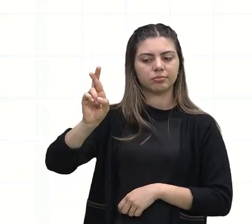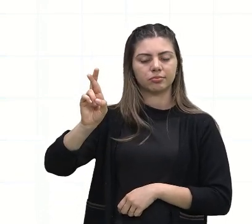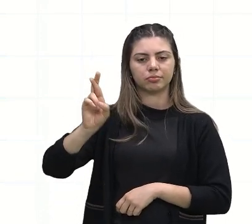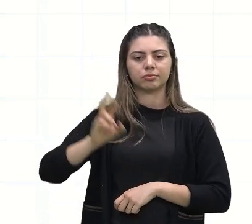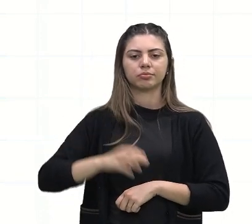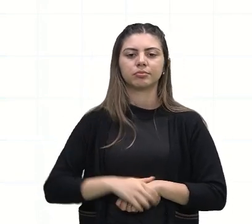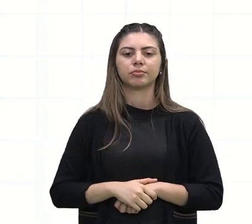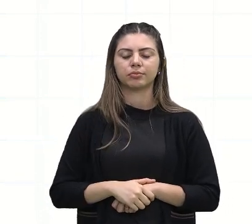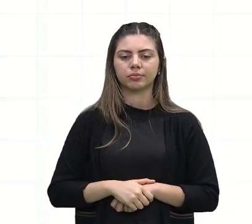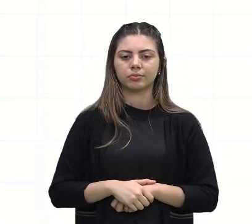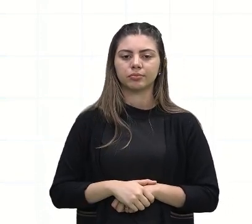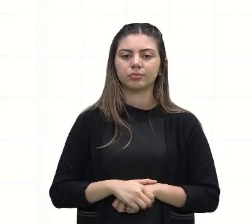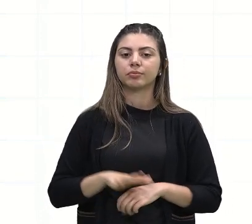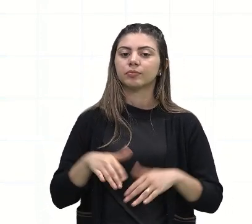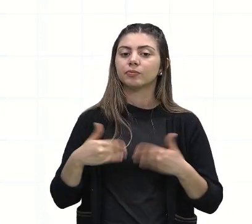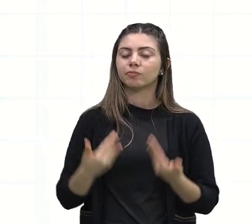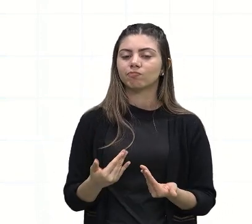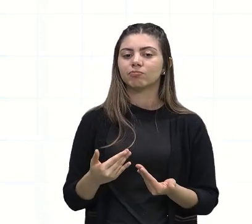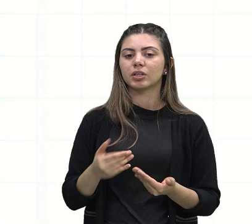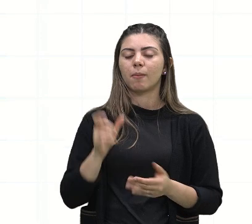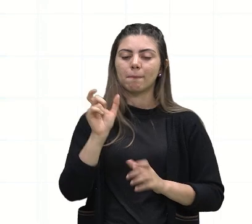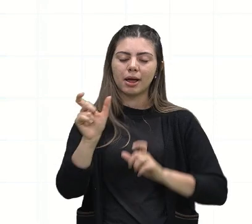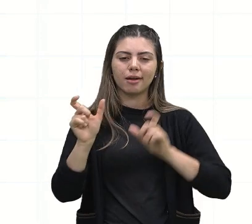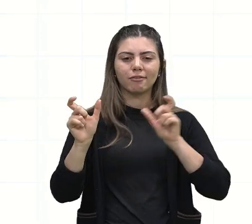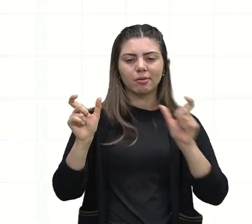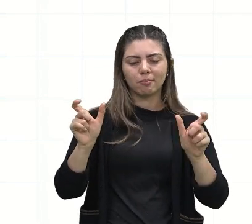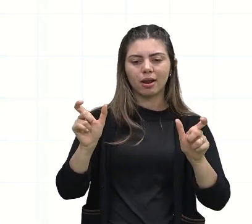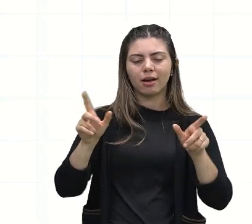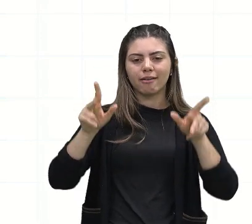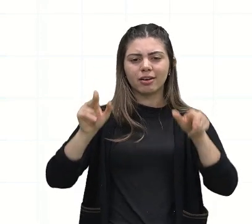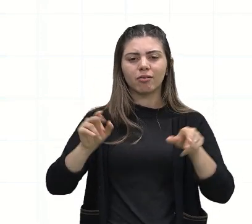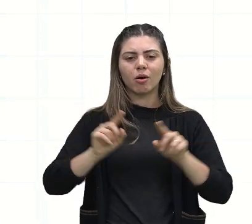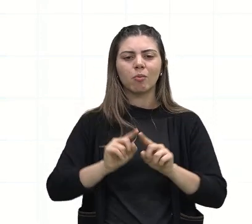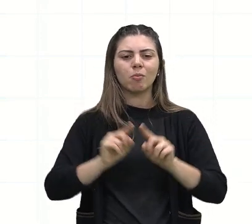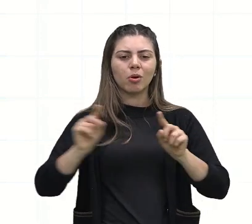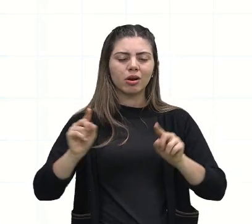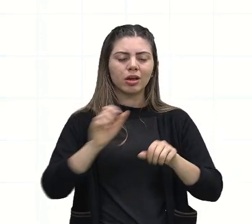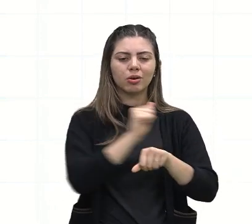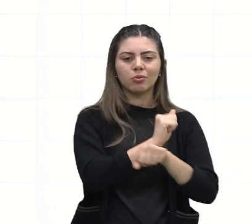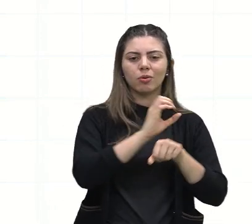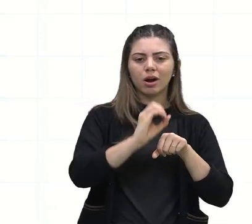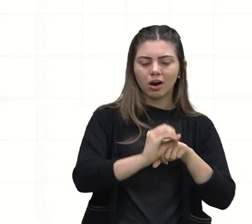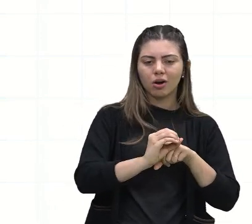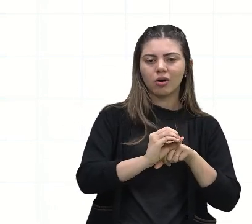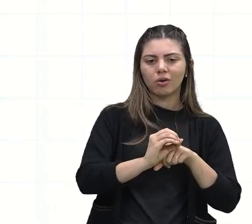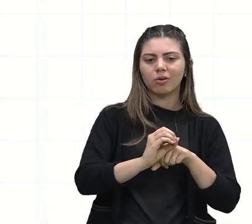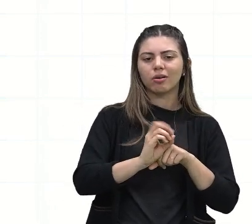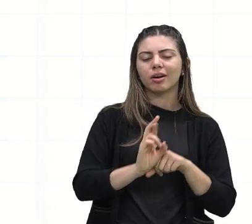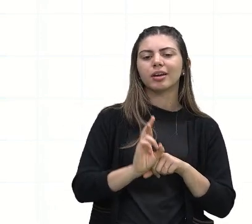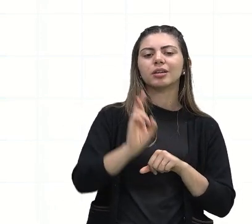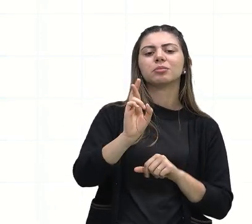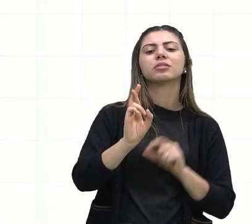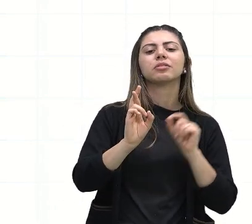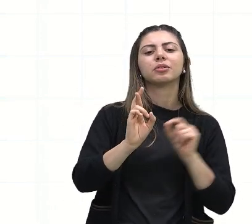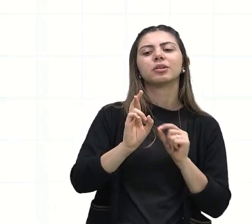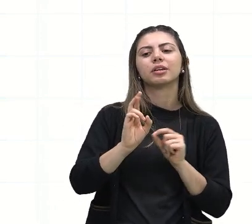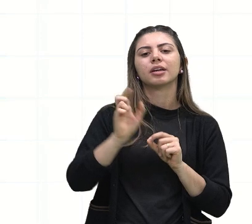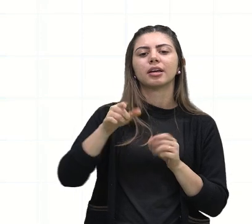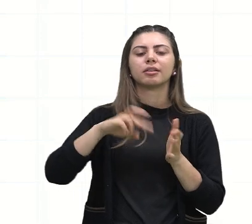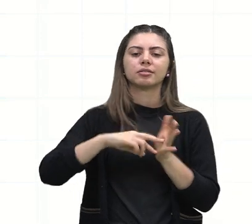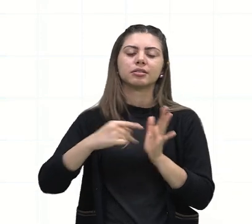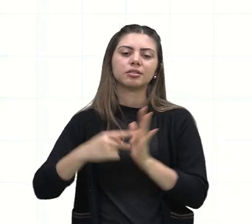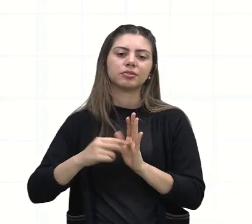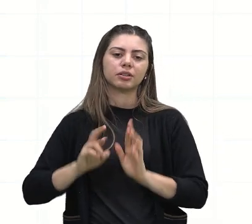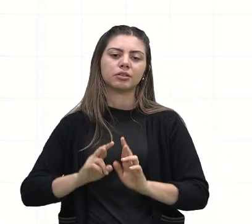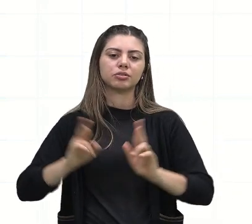outros colegas. Então, o sentido da palavra cabeça, nesse contexto, antecedido pelo artigo o, ele vai ter o significado de líder, né?